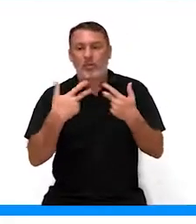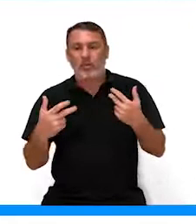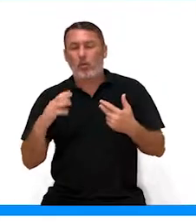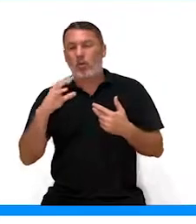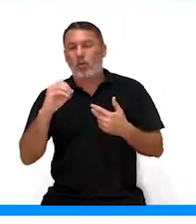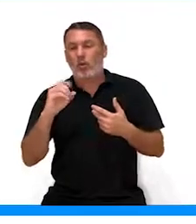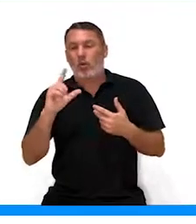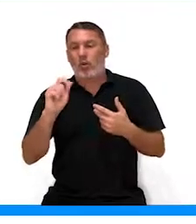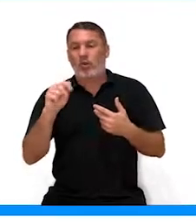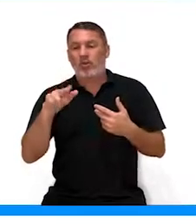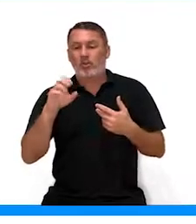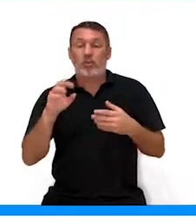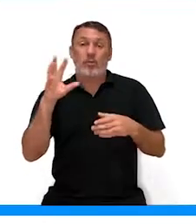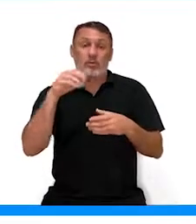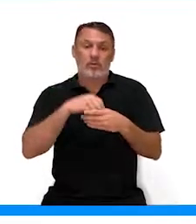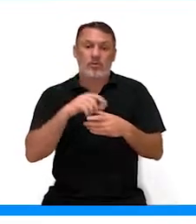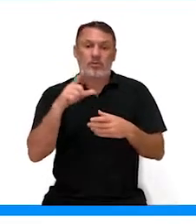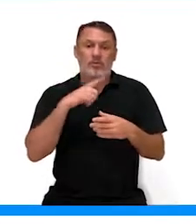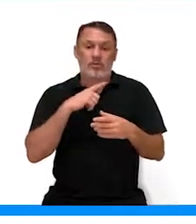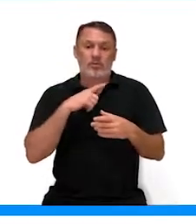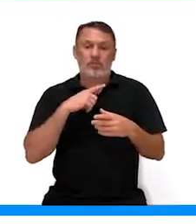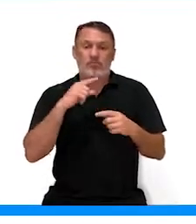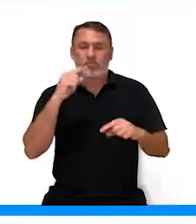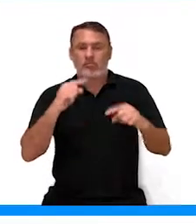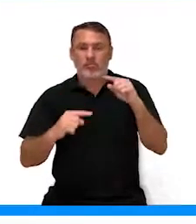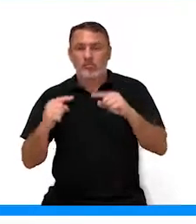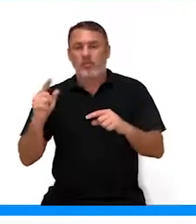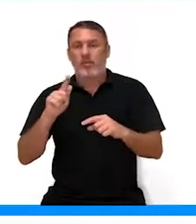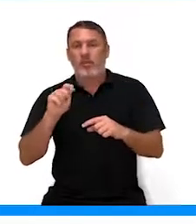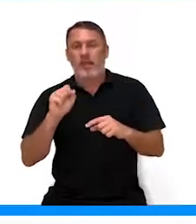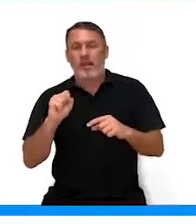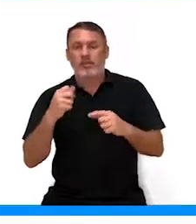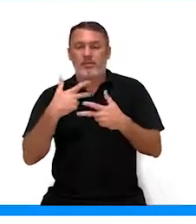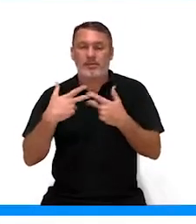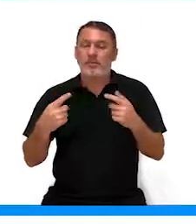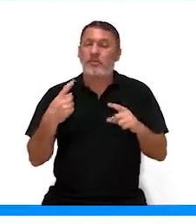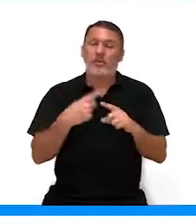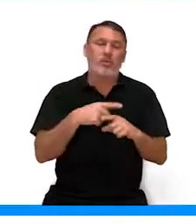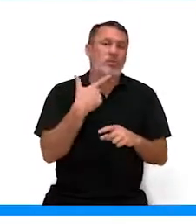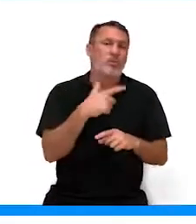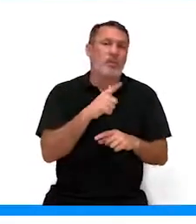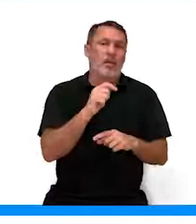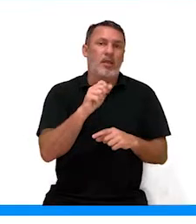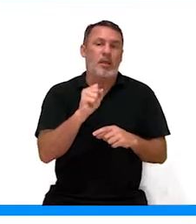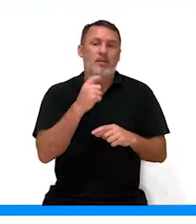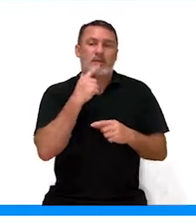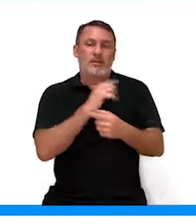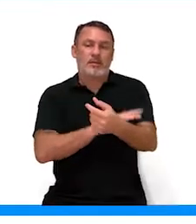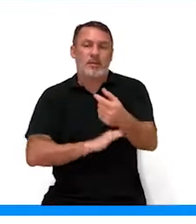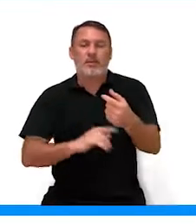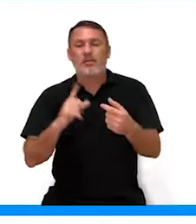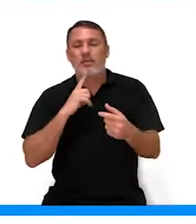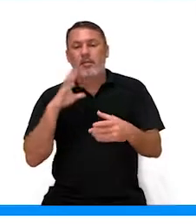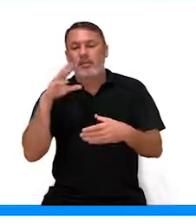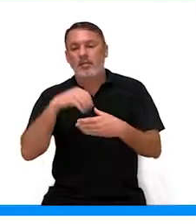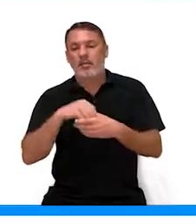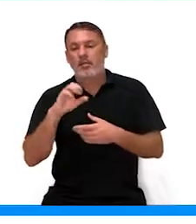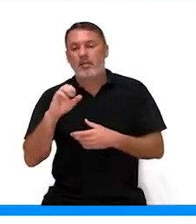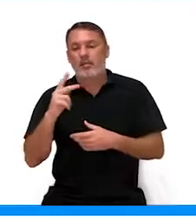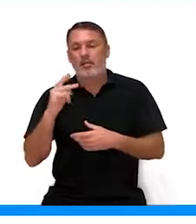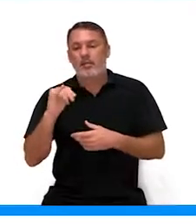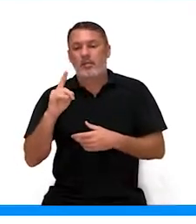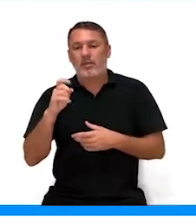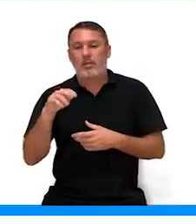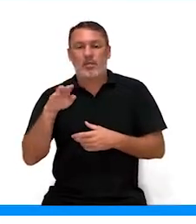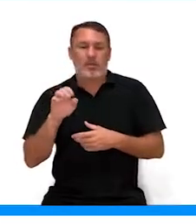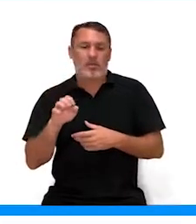de colágeno, é através dela que a gente vai ter a difusão de gases, já que não tem vasos sanguíneos,